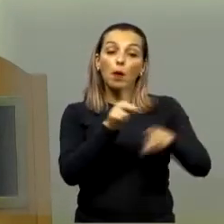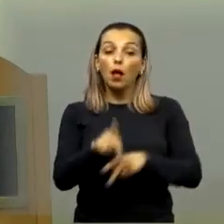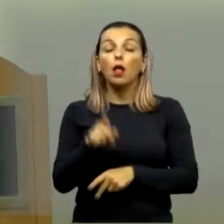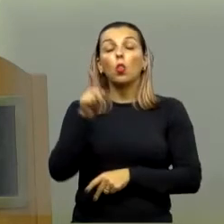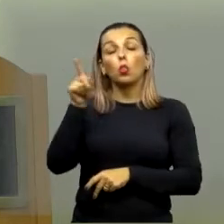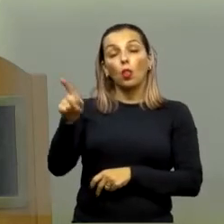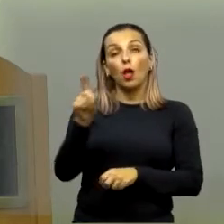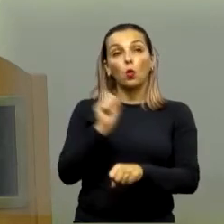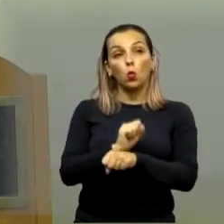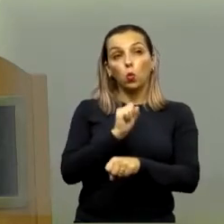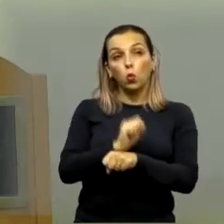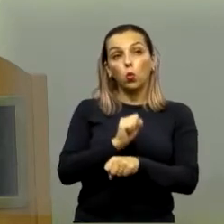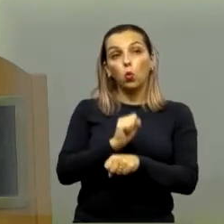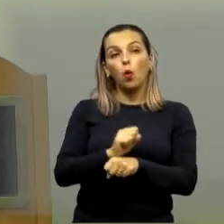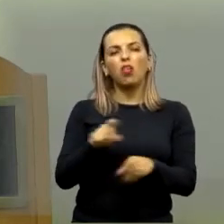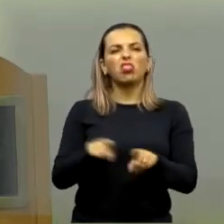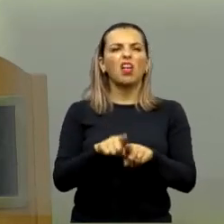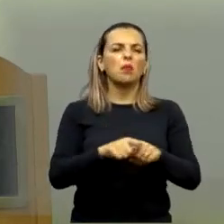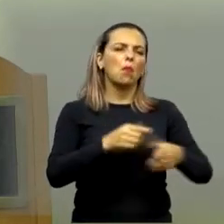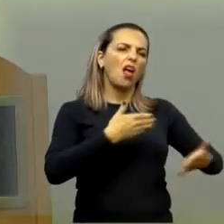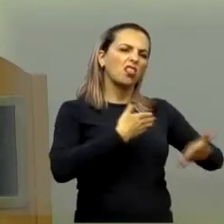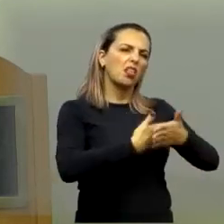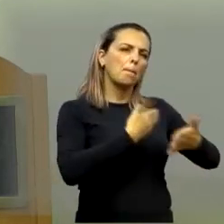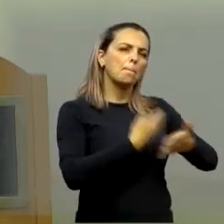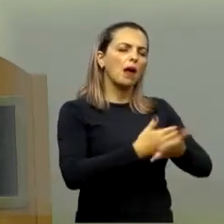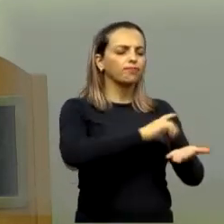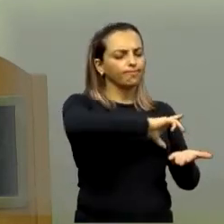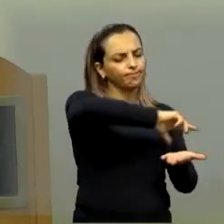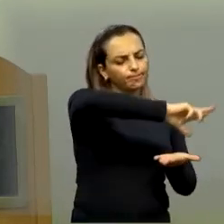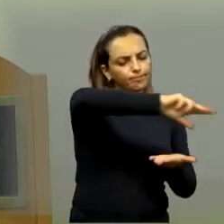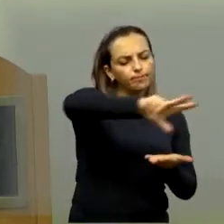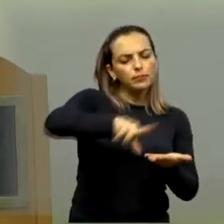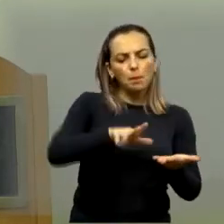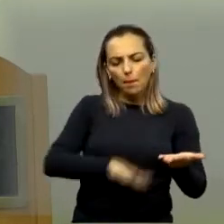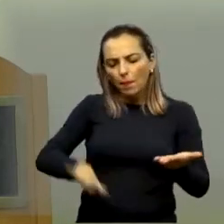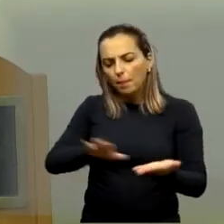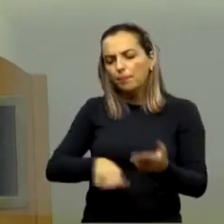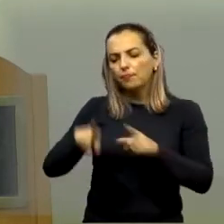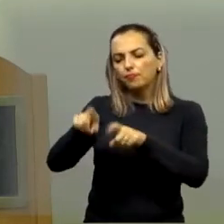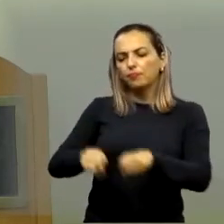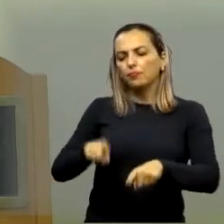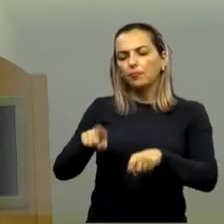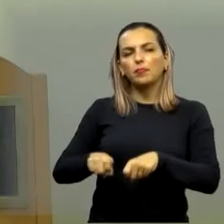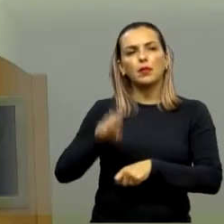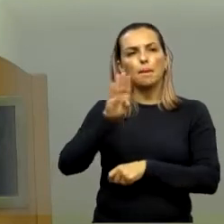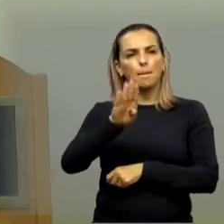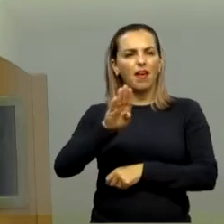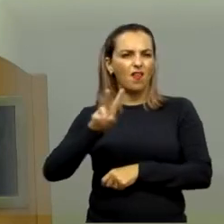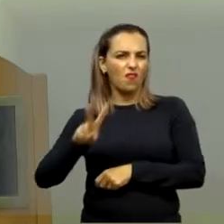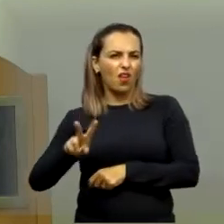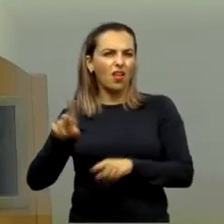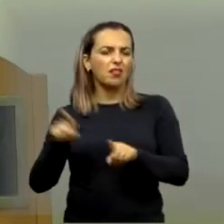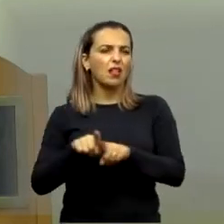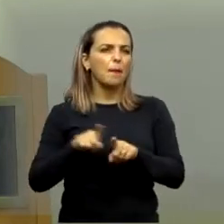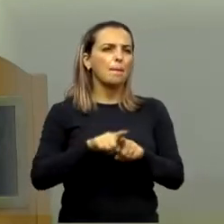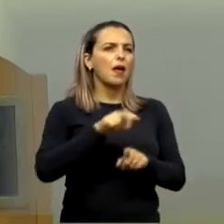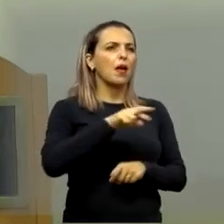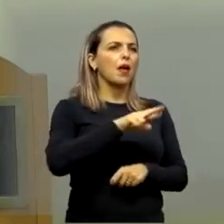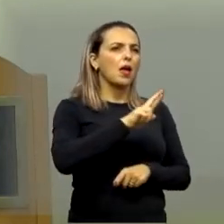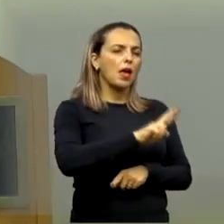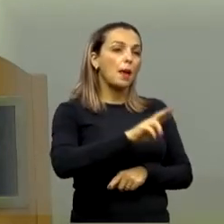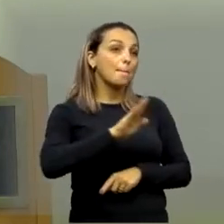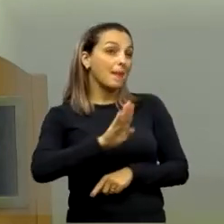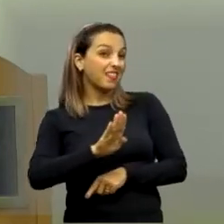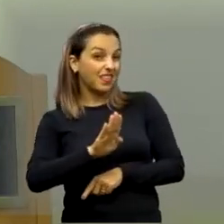não é só de lá na gente Ribeirão Preto Guarapiranga assentamento Bela Vista e Ribeirão Bonito aí eu